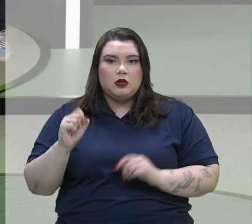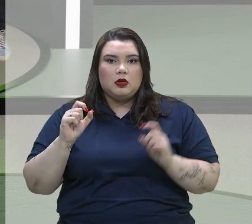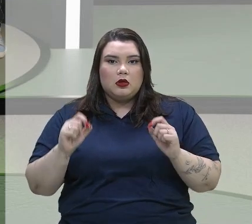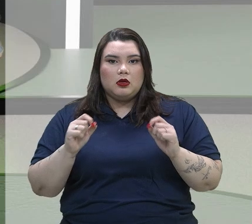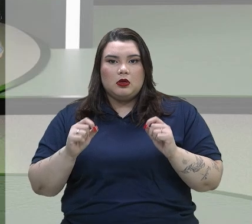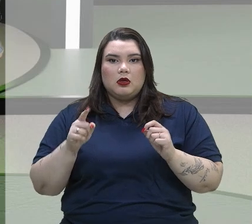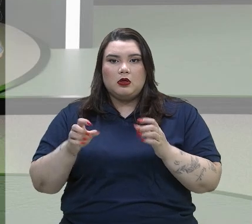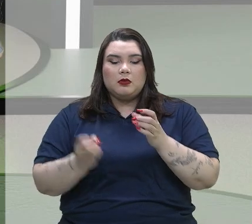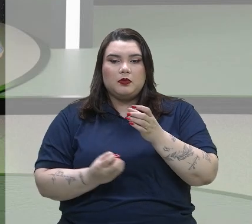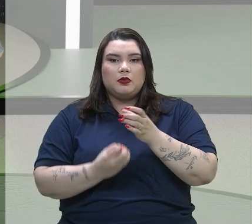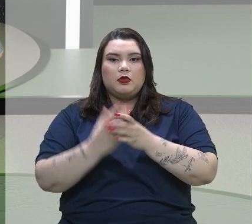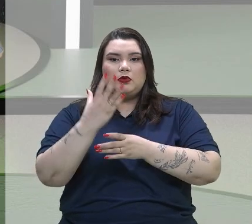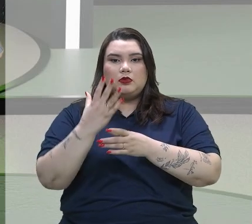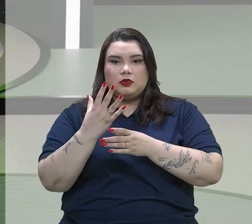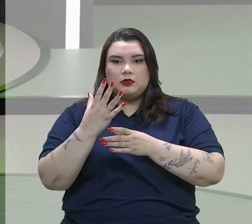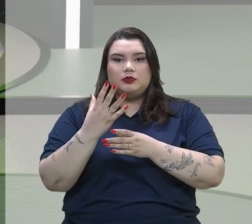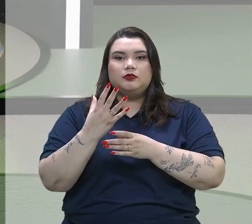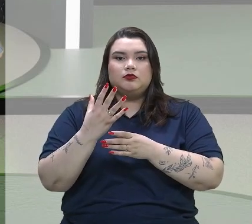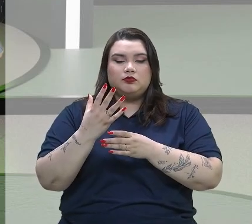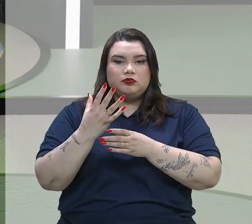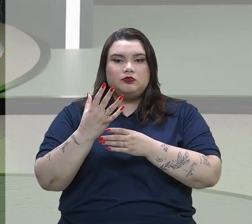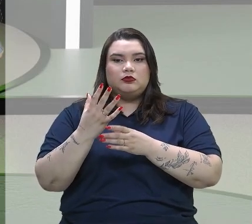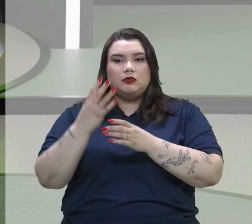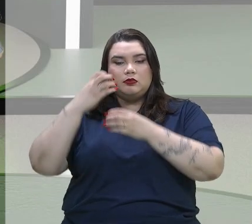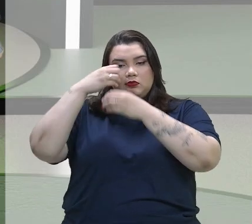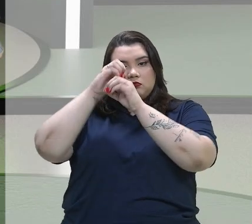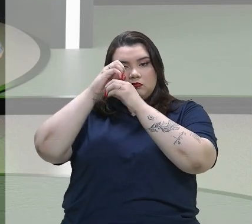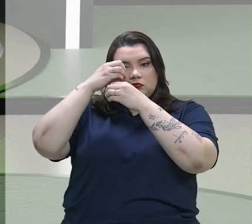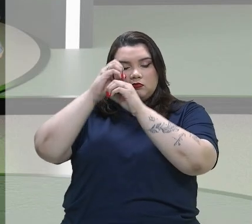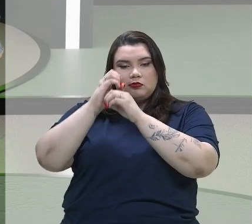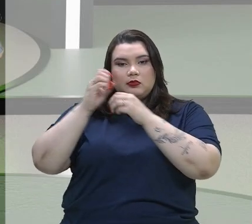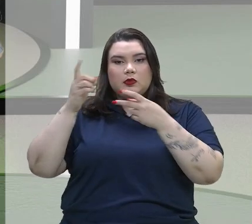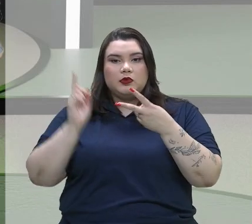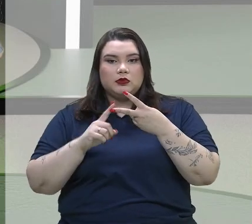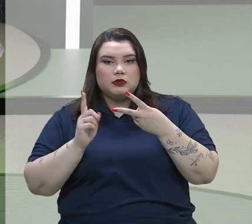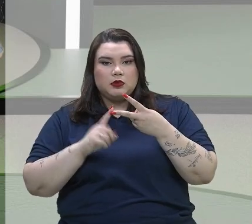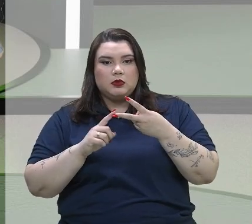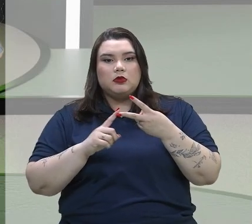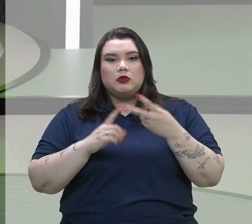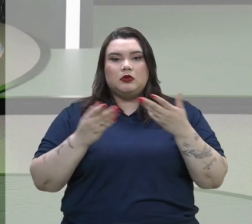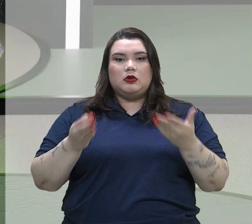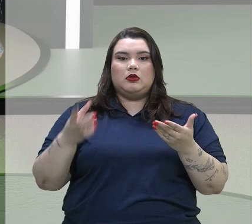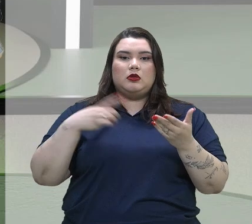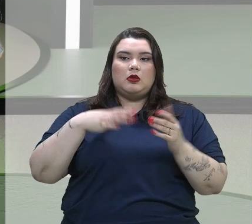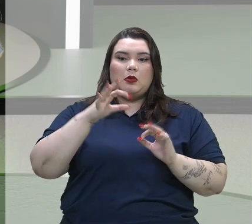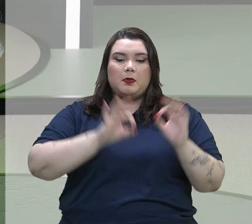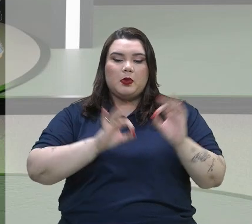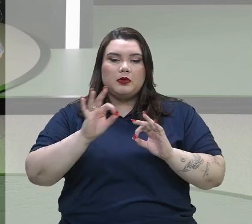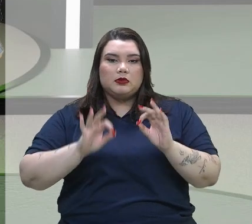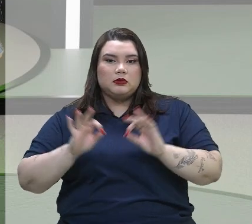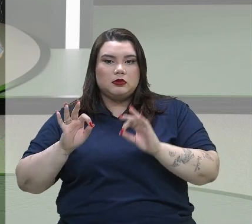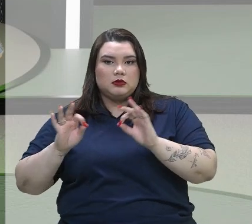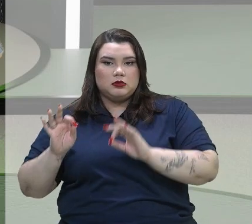são produzidos em laboratório. Então, existe uma síntese orgânica, né, que